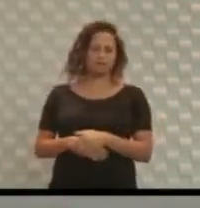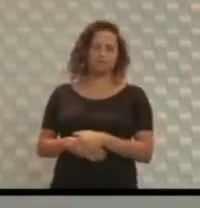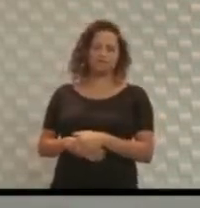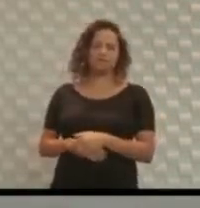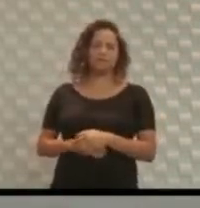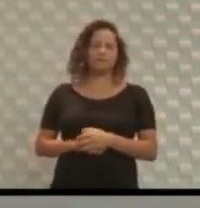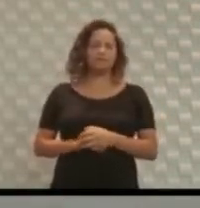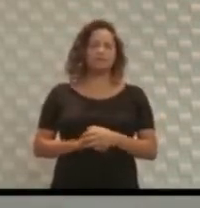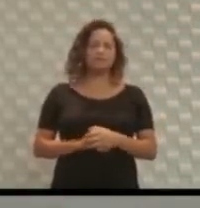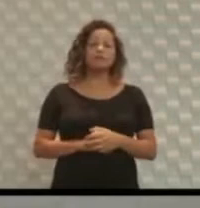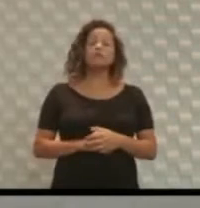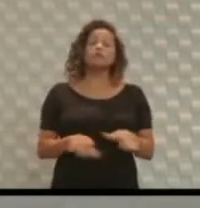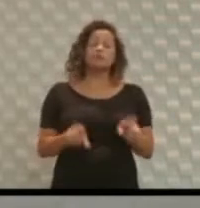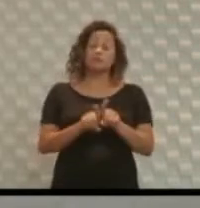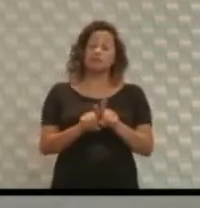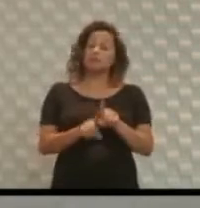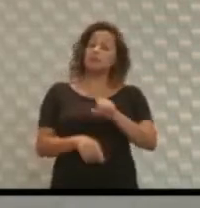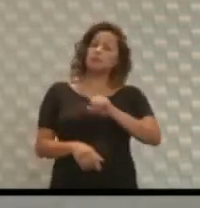E se você